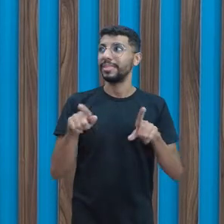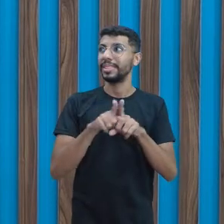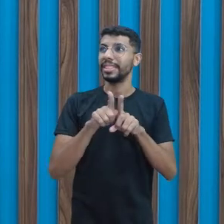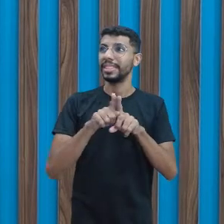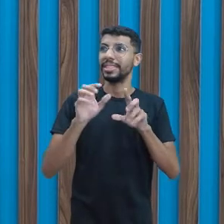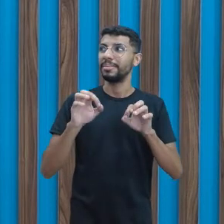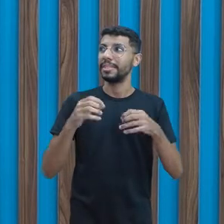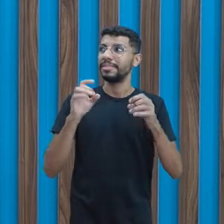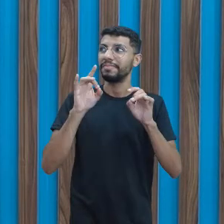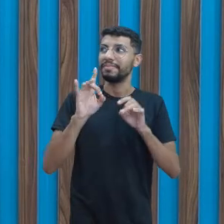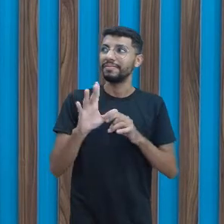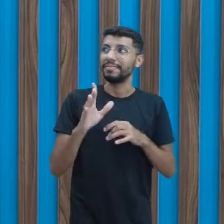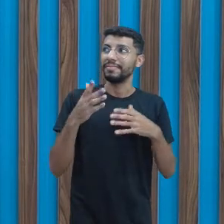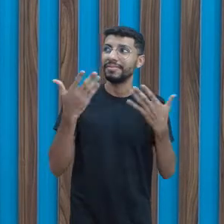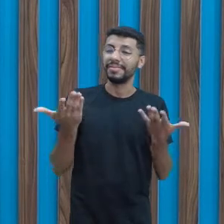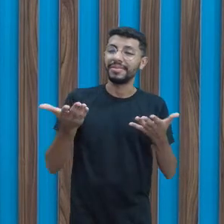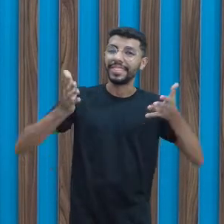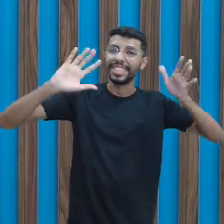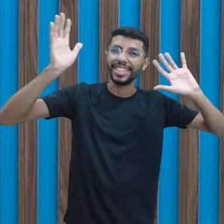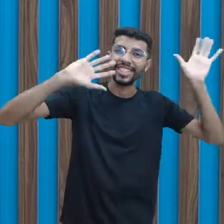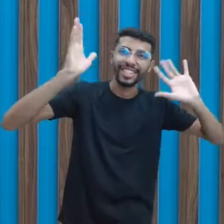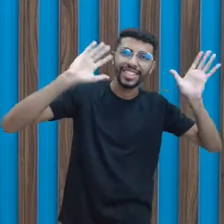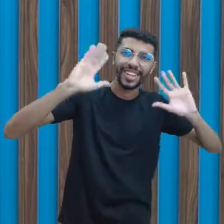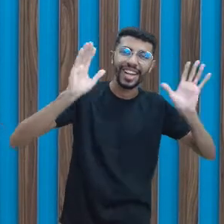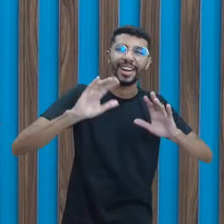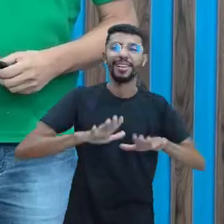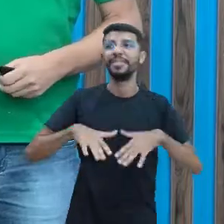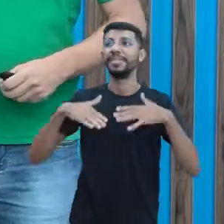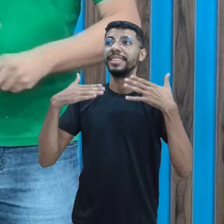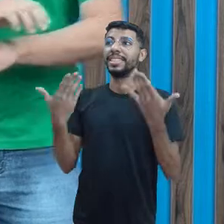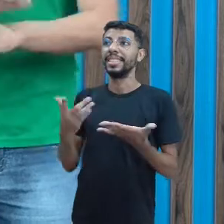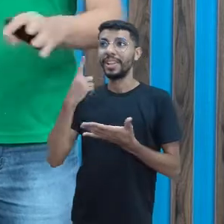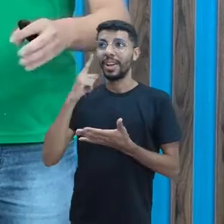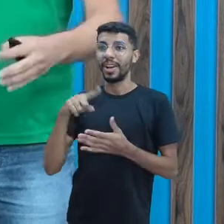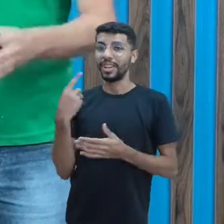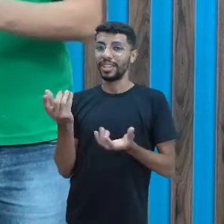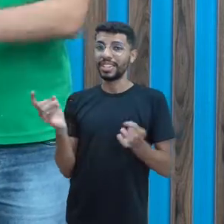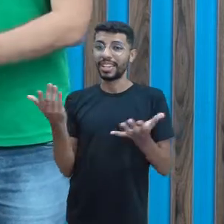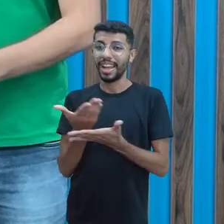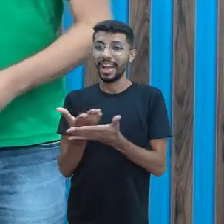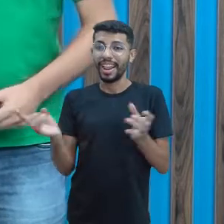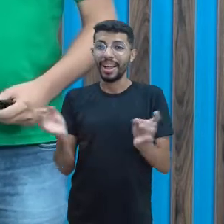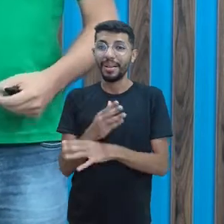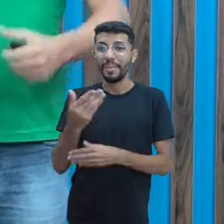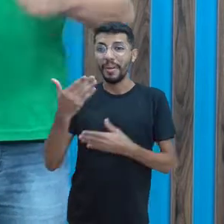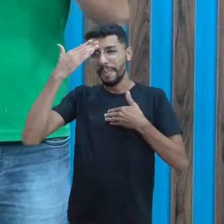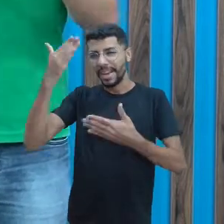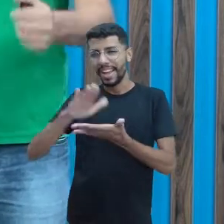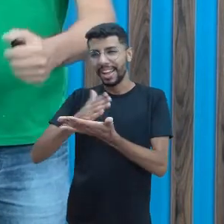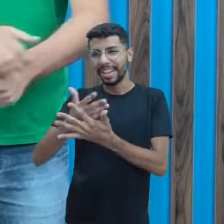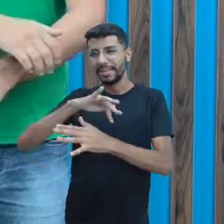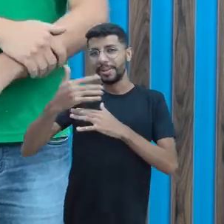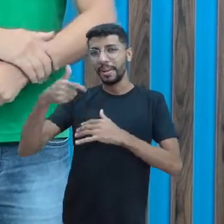no mais, né, até mais, né, gente? Bom, gente, então nossa aula passa rapidinho. Obrigado, Bruno.